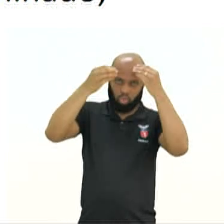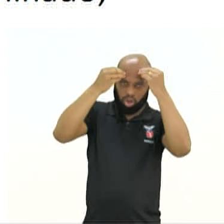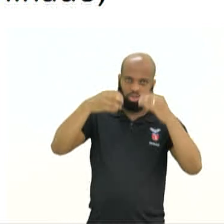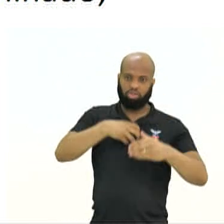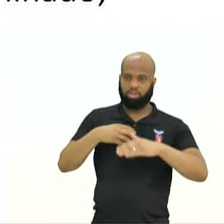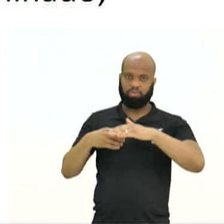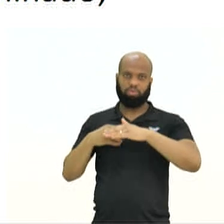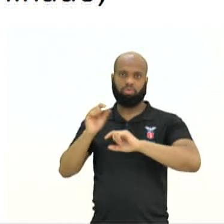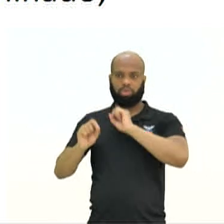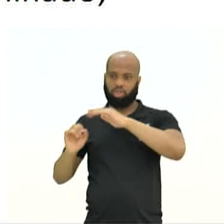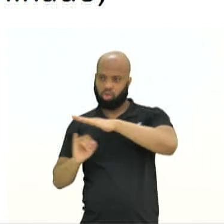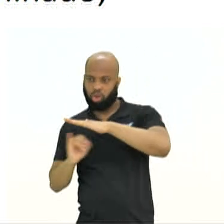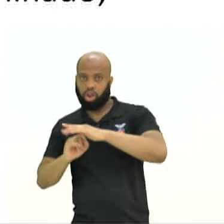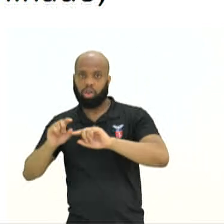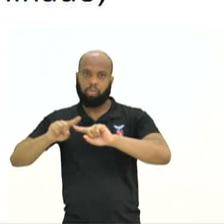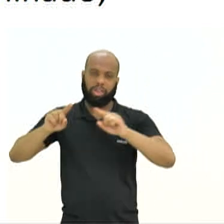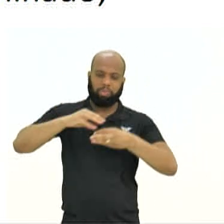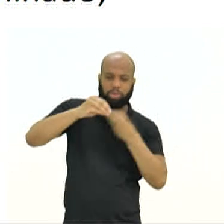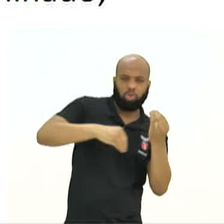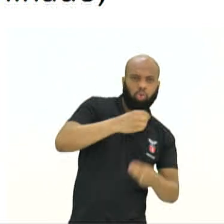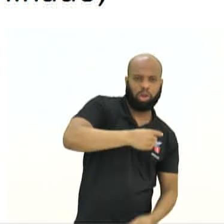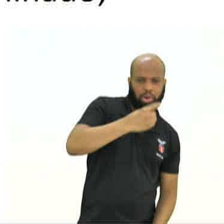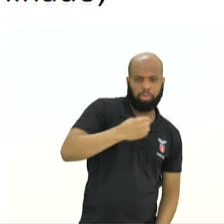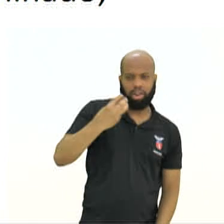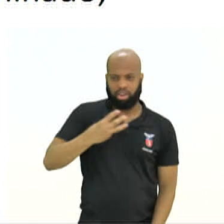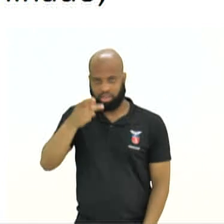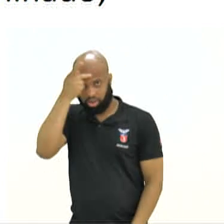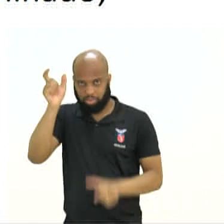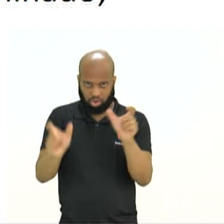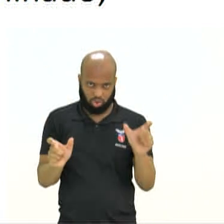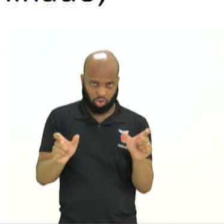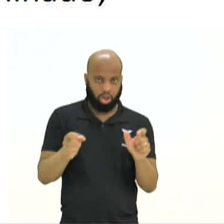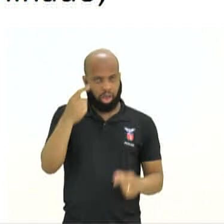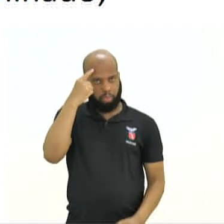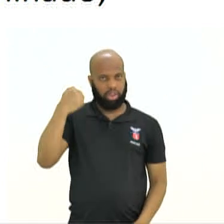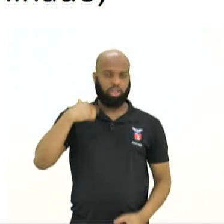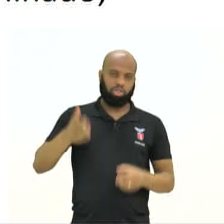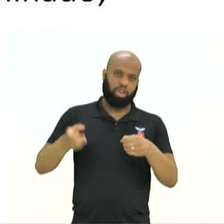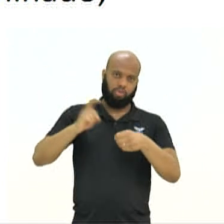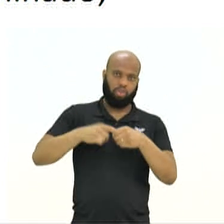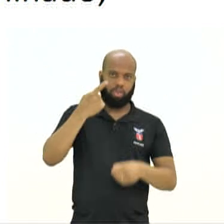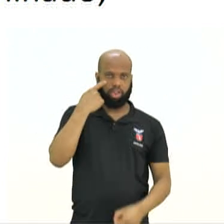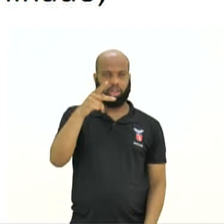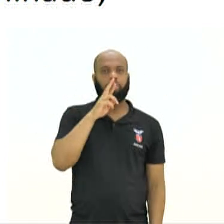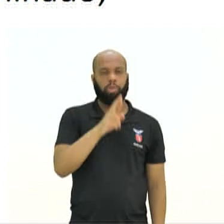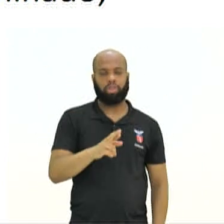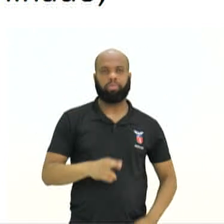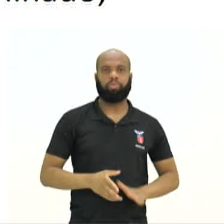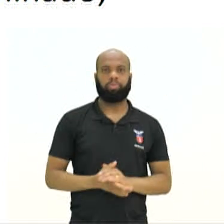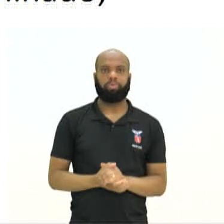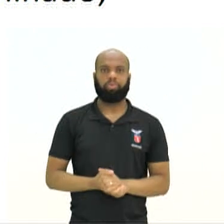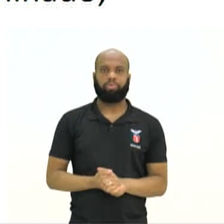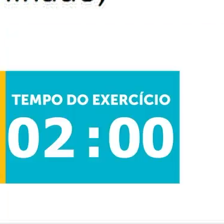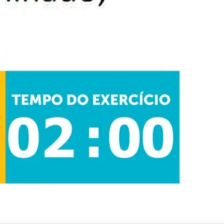pessoa do singular, beleza? Pessoal, pensa um pouquinho, nós já voltamos com a resposta, beleza?